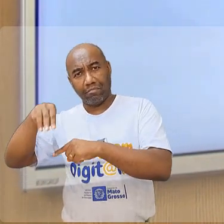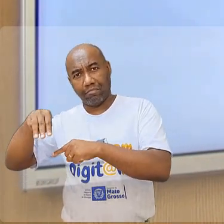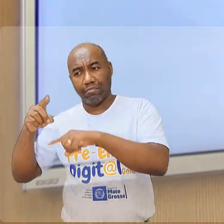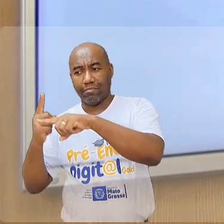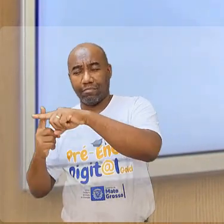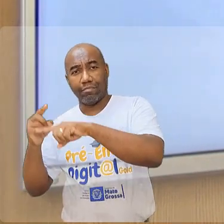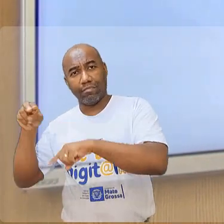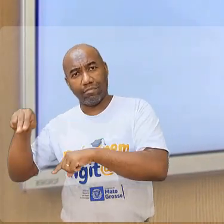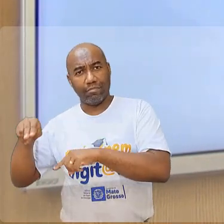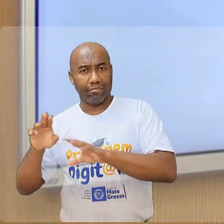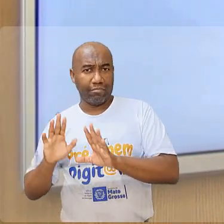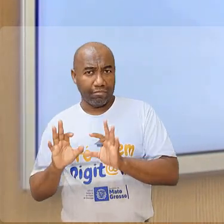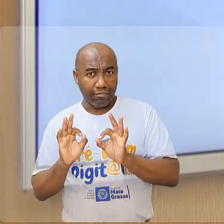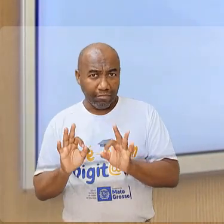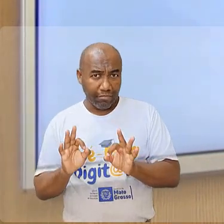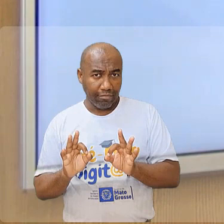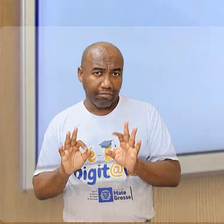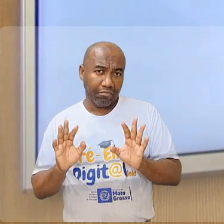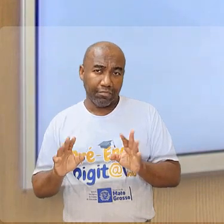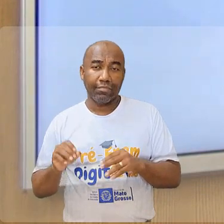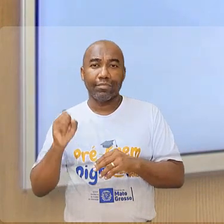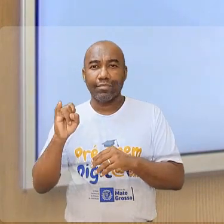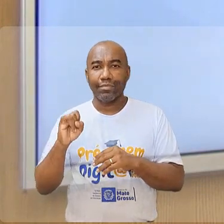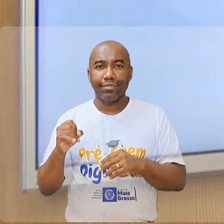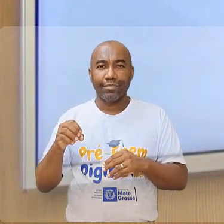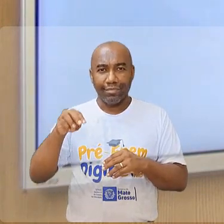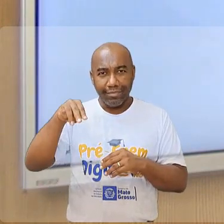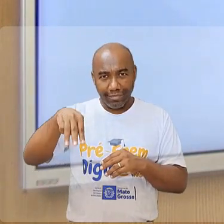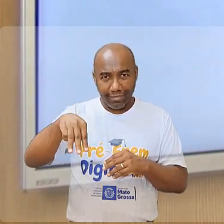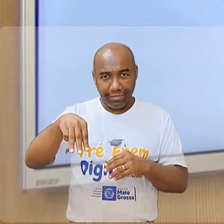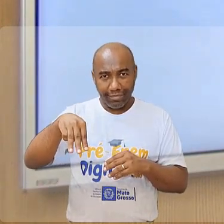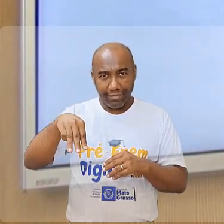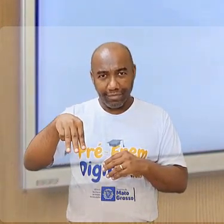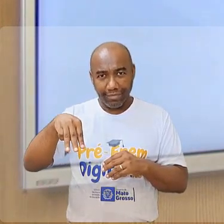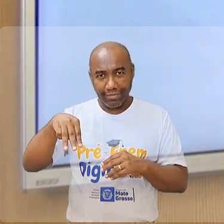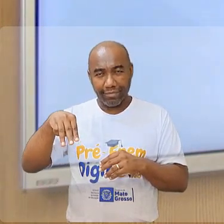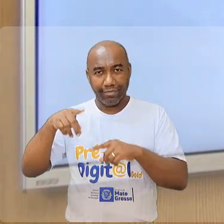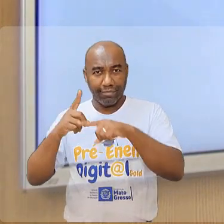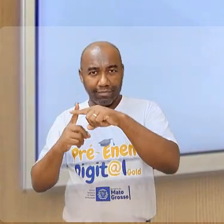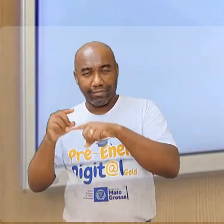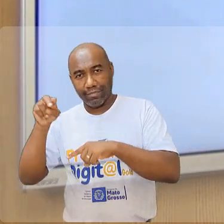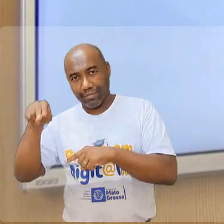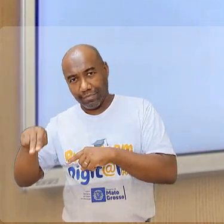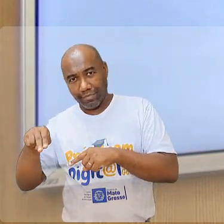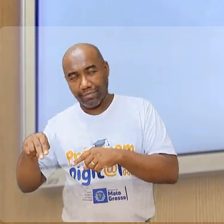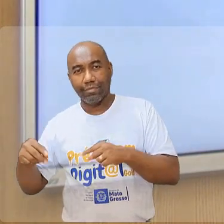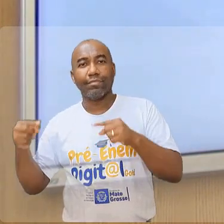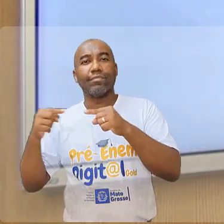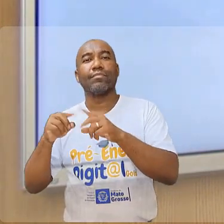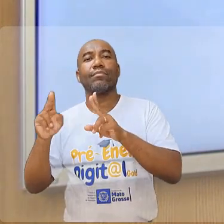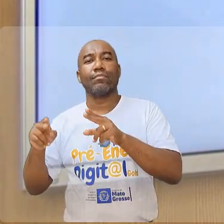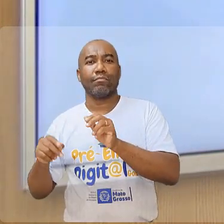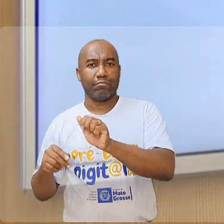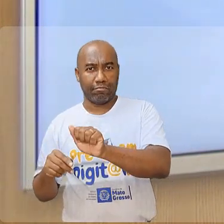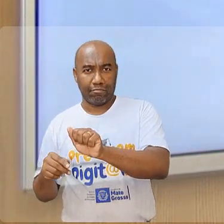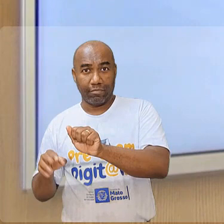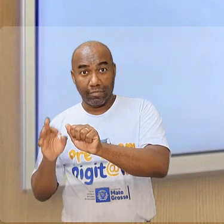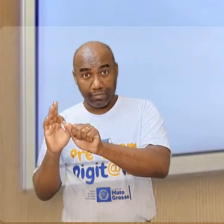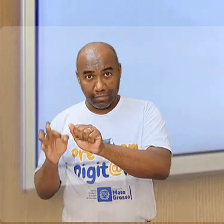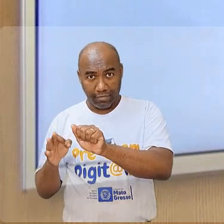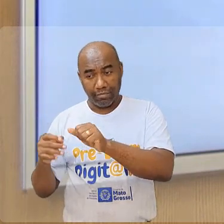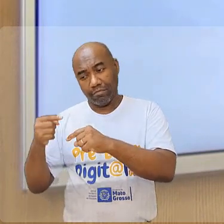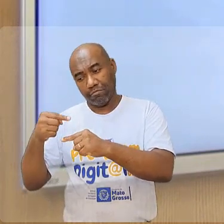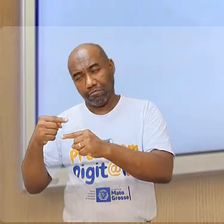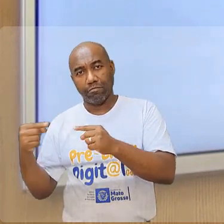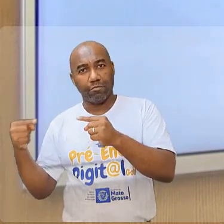duas partes e m&m se eu pegar o m e só marcou n vai dar o ar Isso é óbvio tá aí